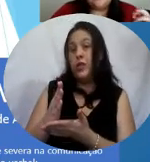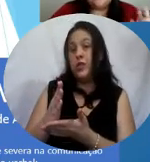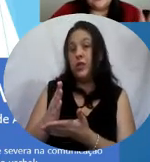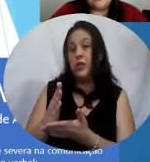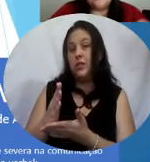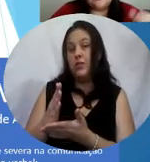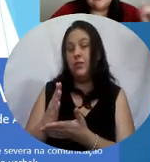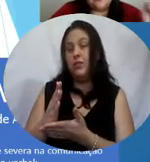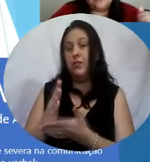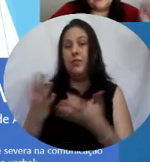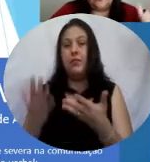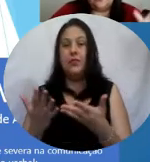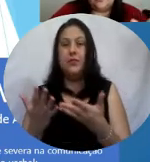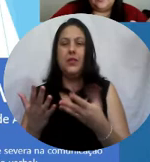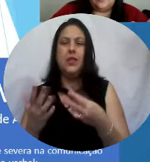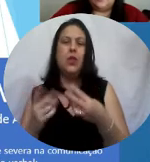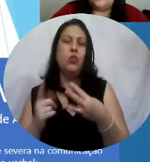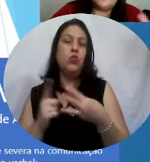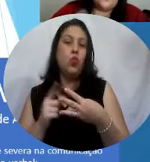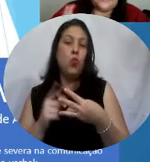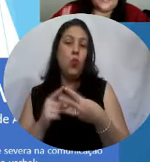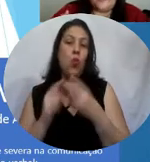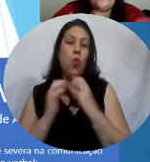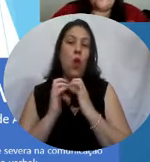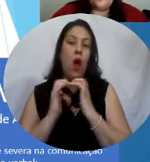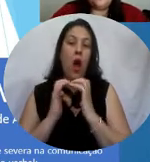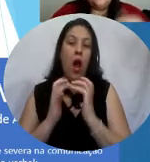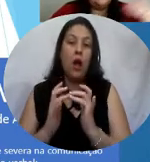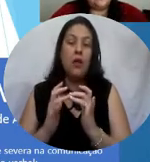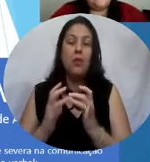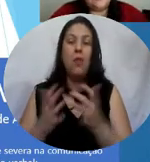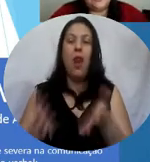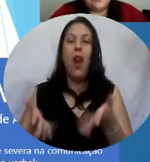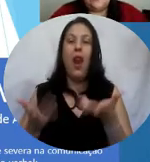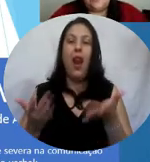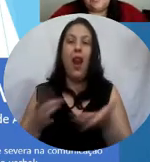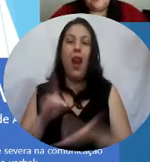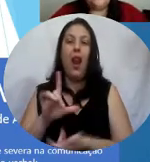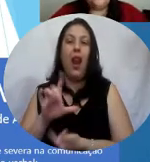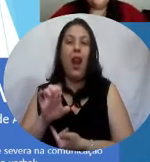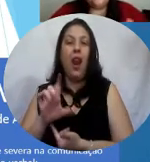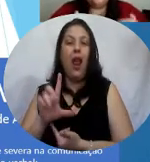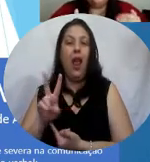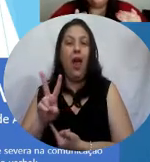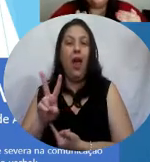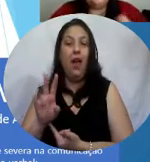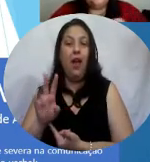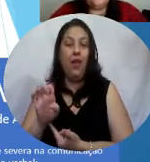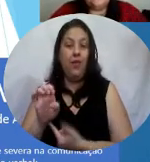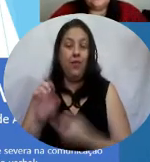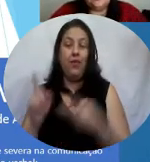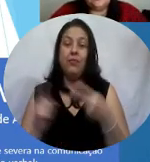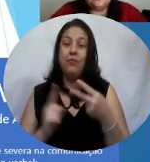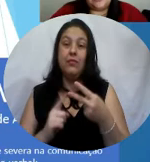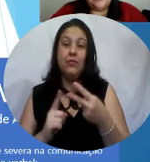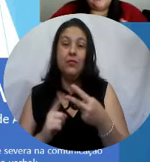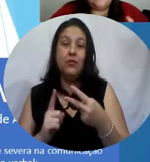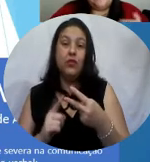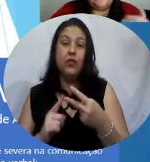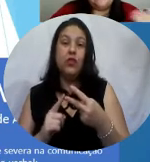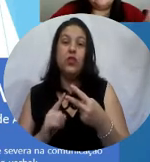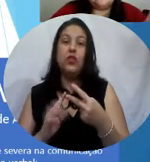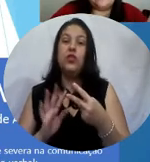né, já se enquadra o autismo leve, que antigamente a gente falava. No nível 2, a gente